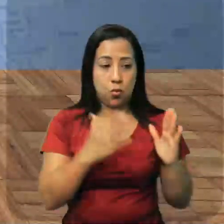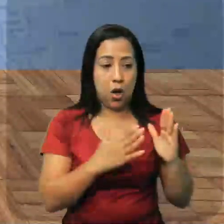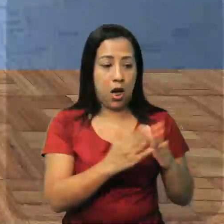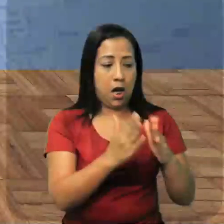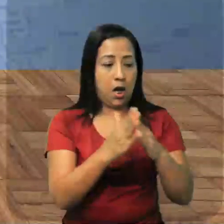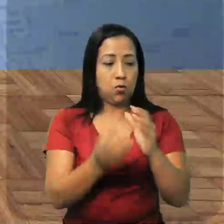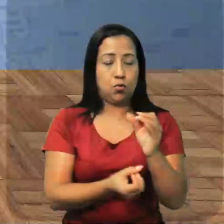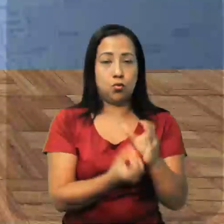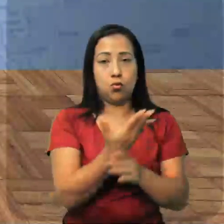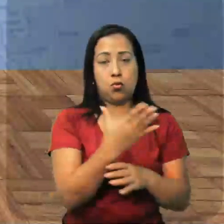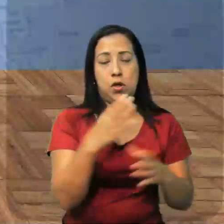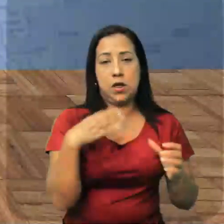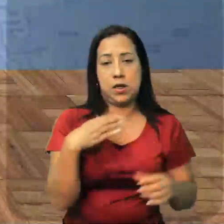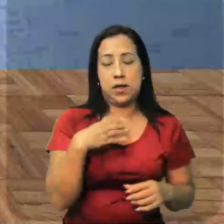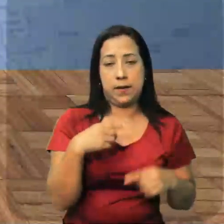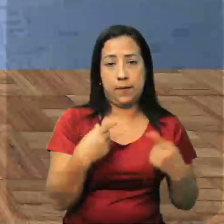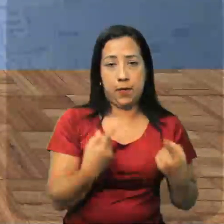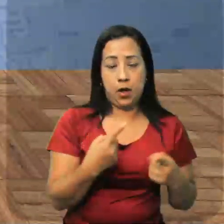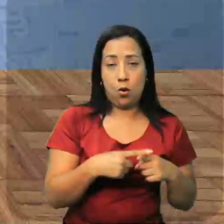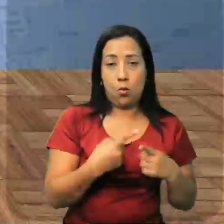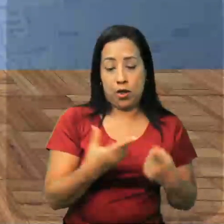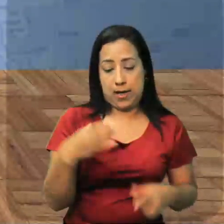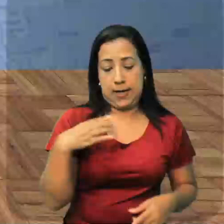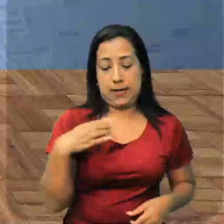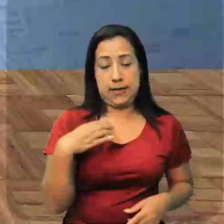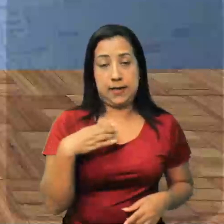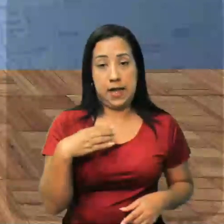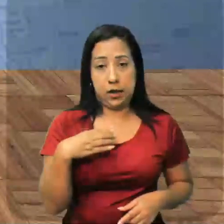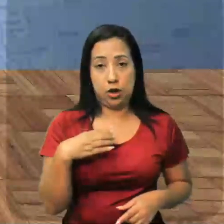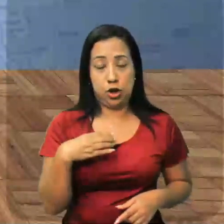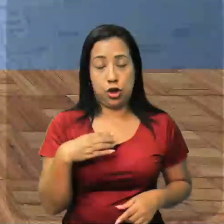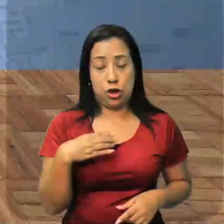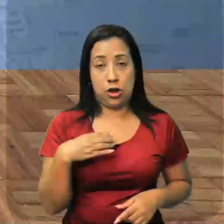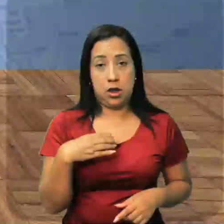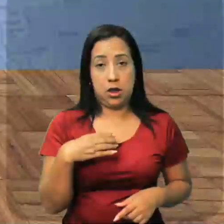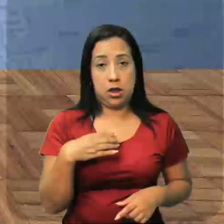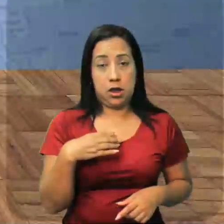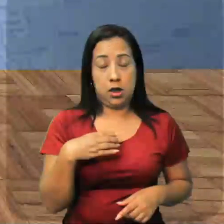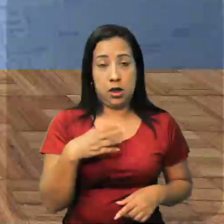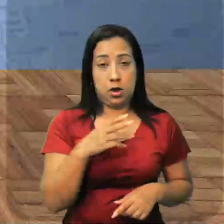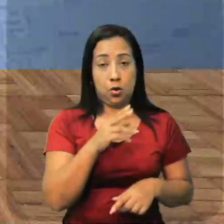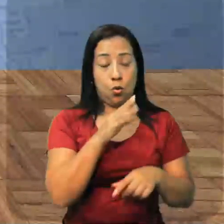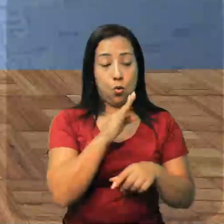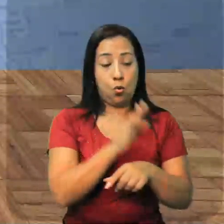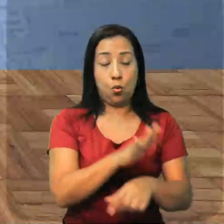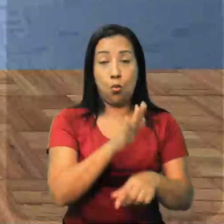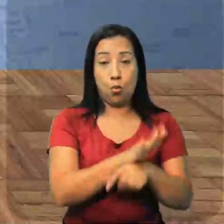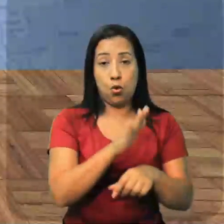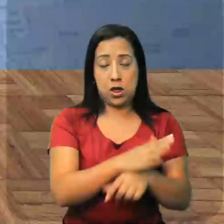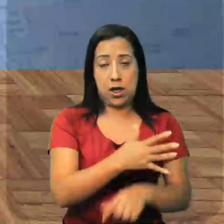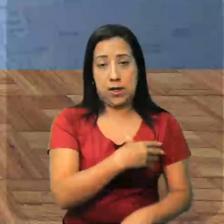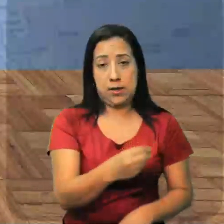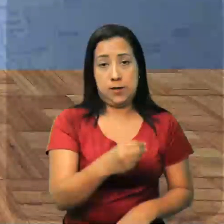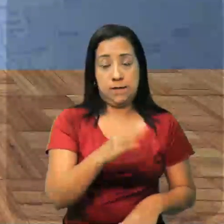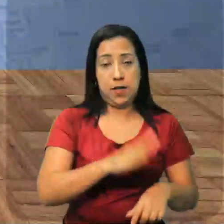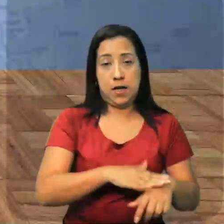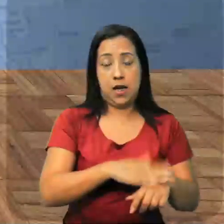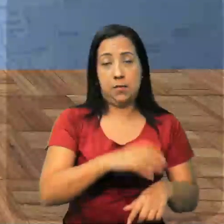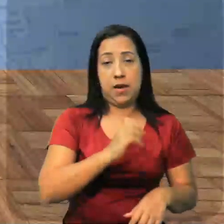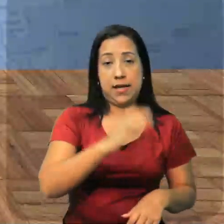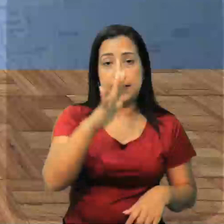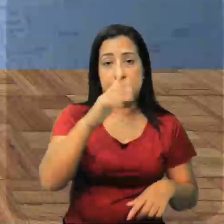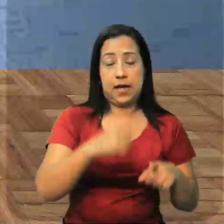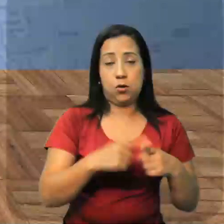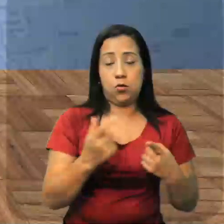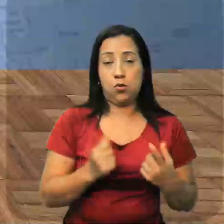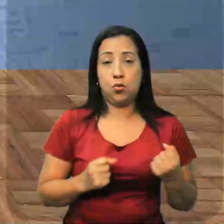criar um filho é muito mais caro do que criar no campo. Todos esses fatores vão